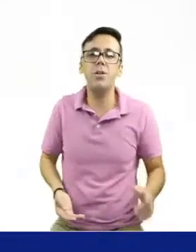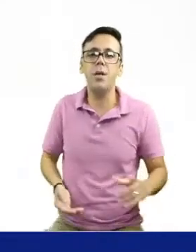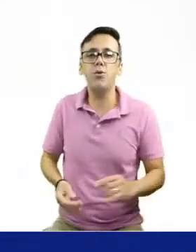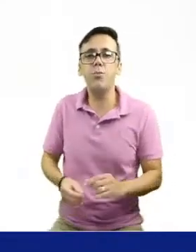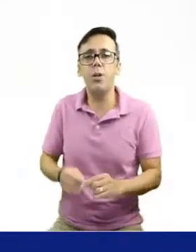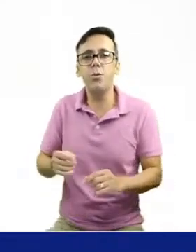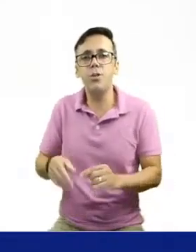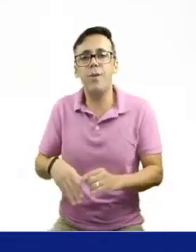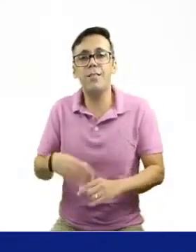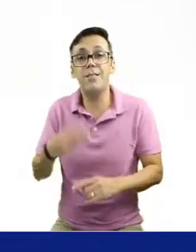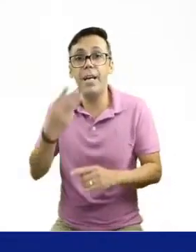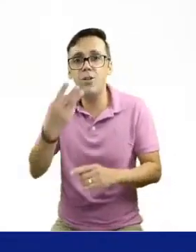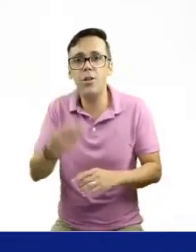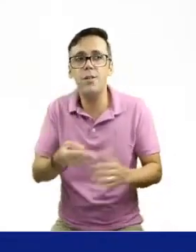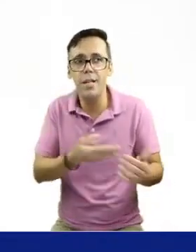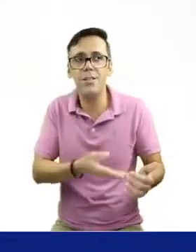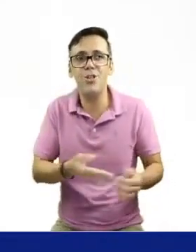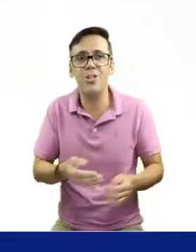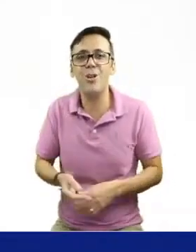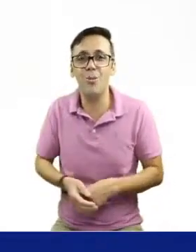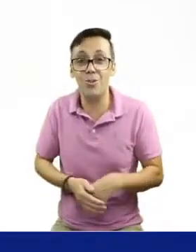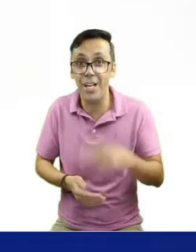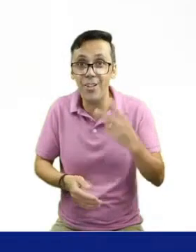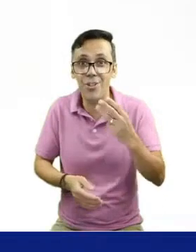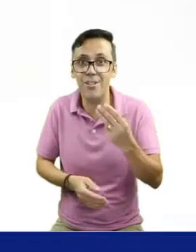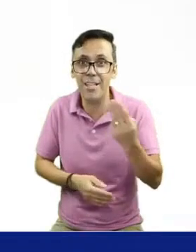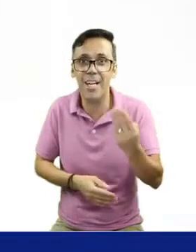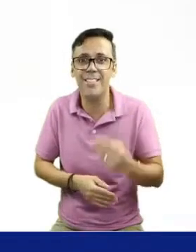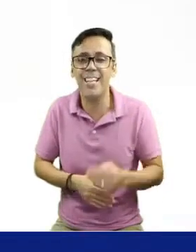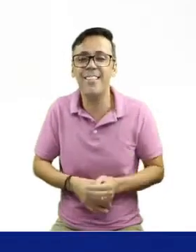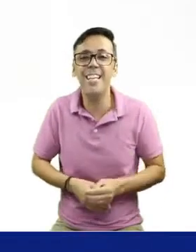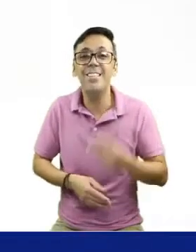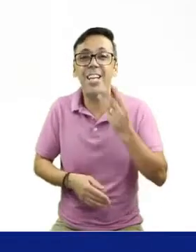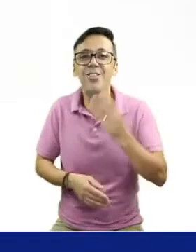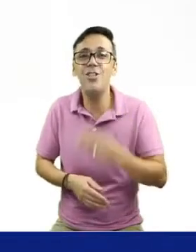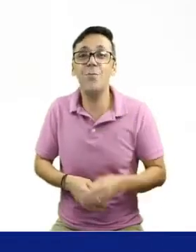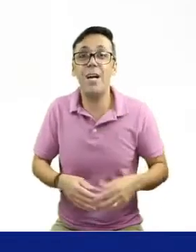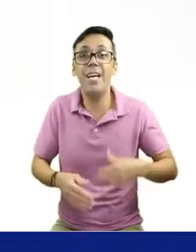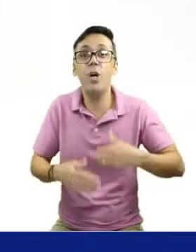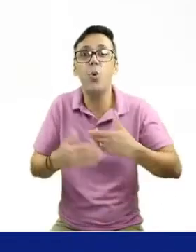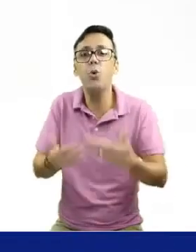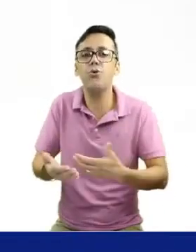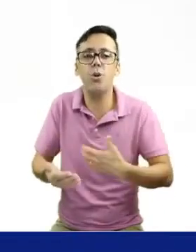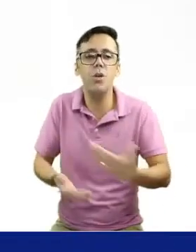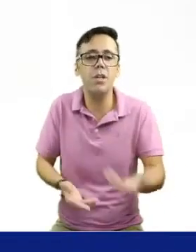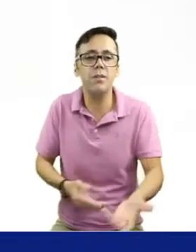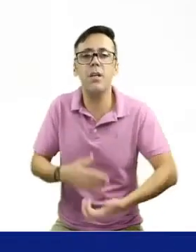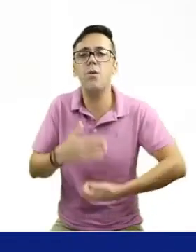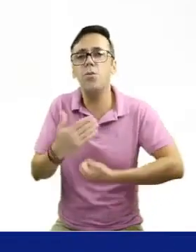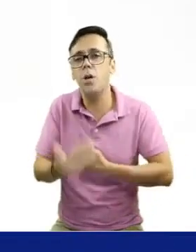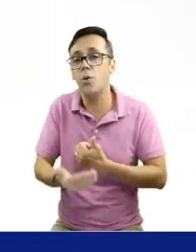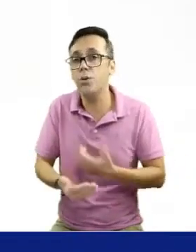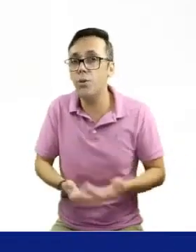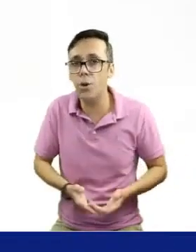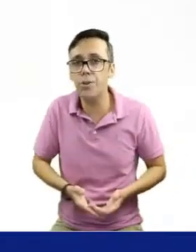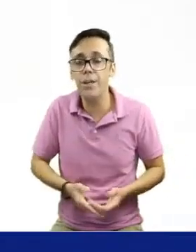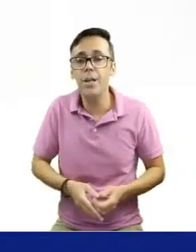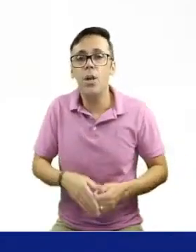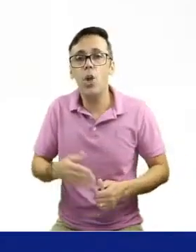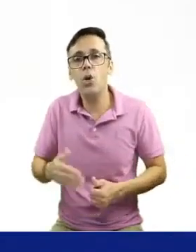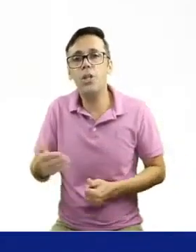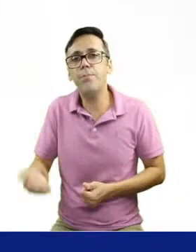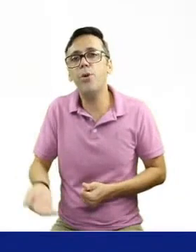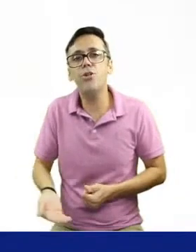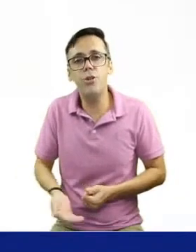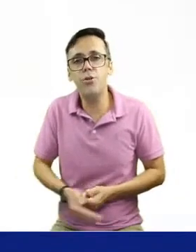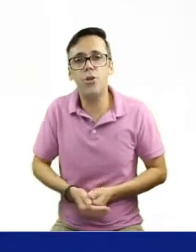Trinta de Maio nós temos um período de mais três dias nesse edital que eu três dias engraçados três dias para recurso de alguma questão alguma coisa ou